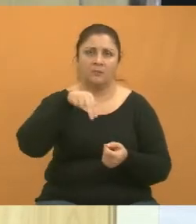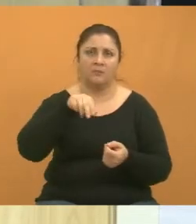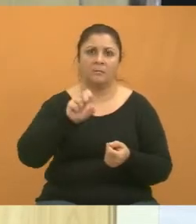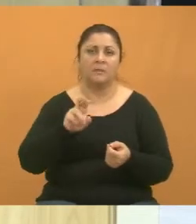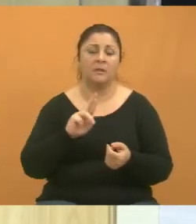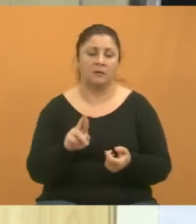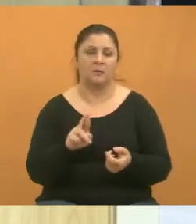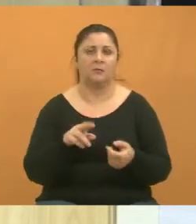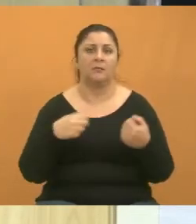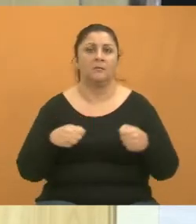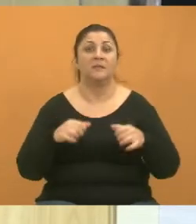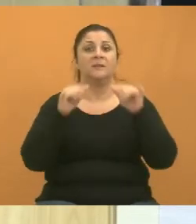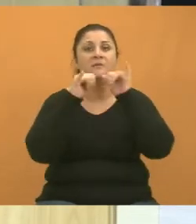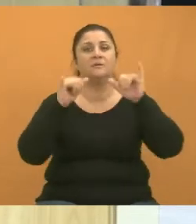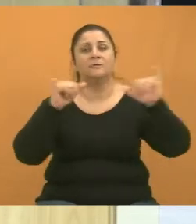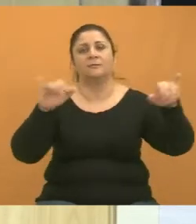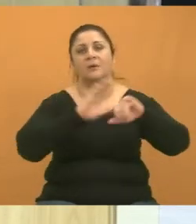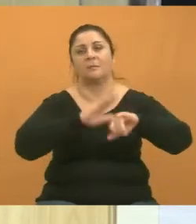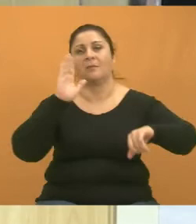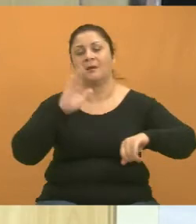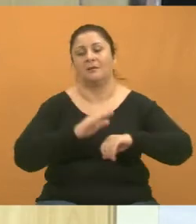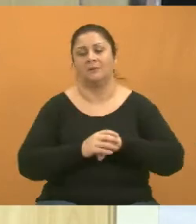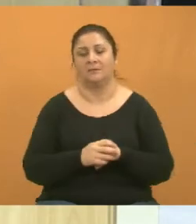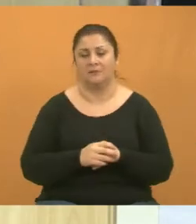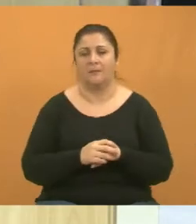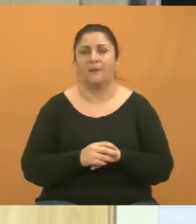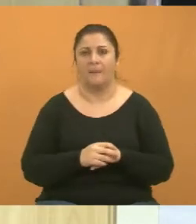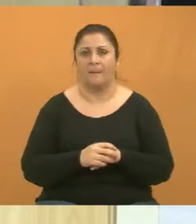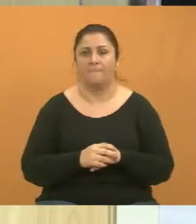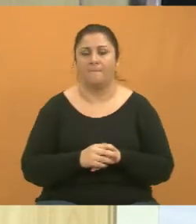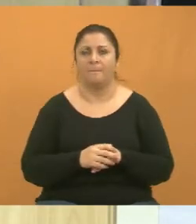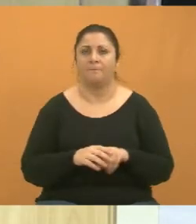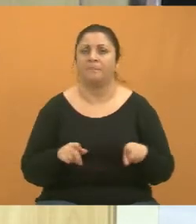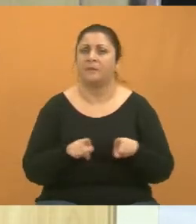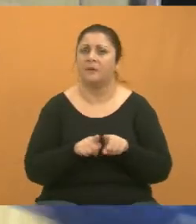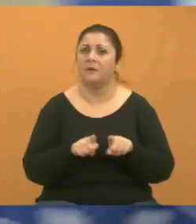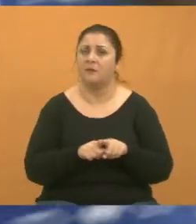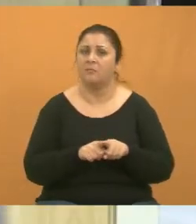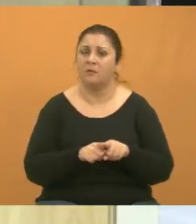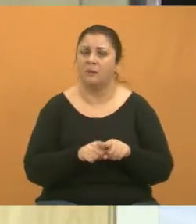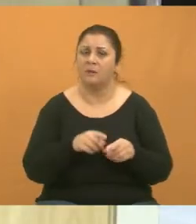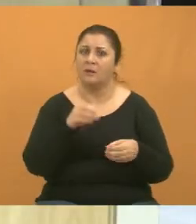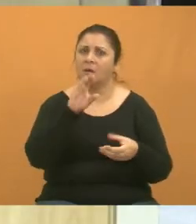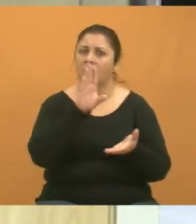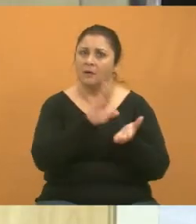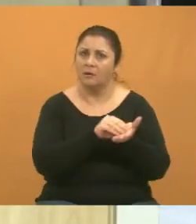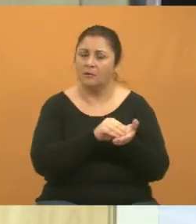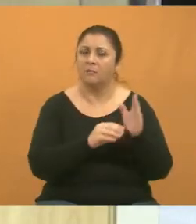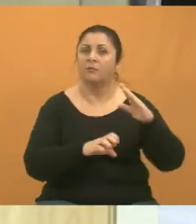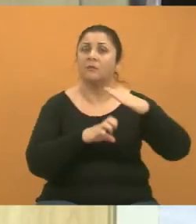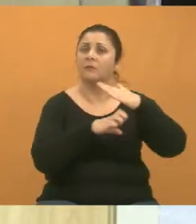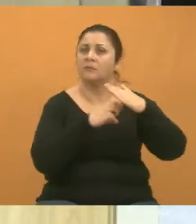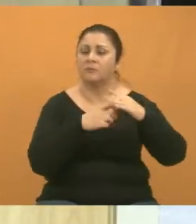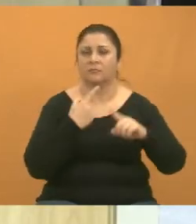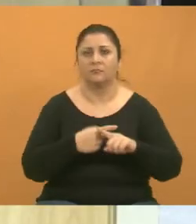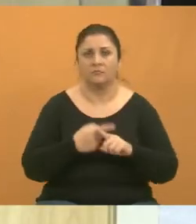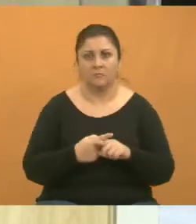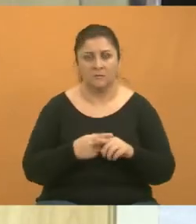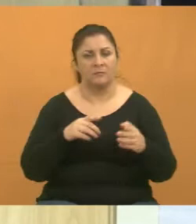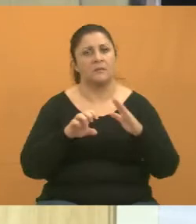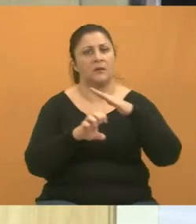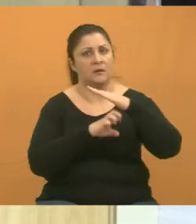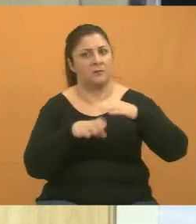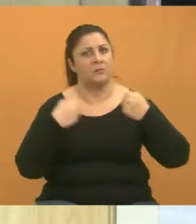temos que fazer uma maior divulgação disso, né? E também incluir as empresas, porque eu acho que as empresas elas têm que ter